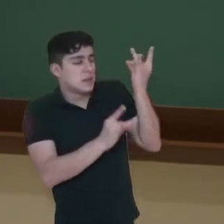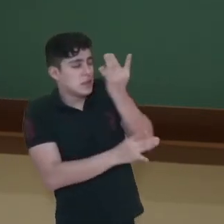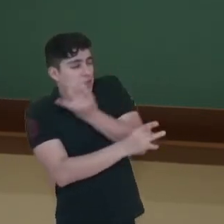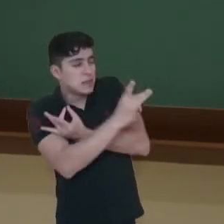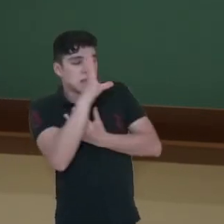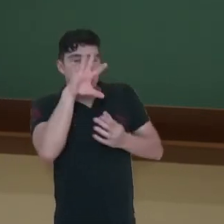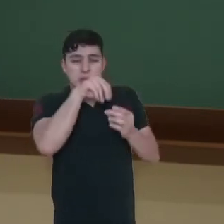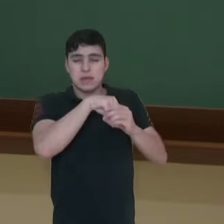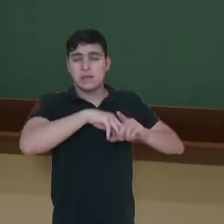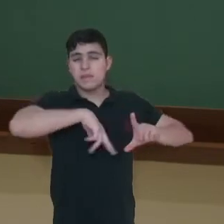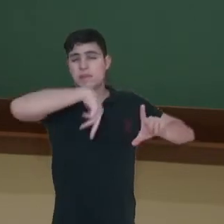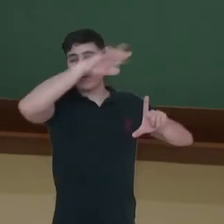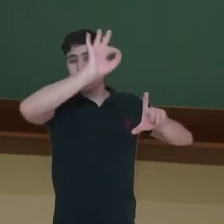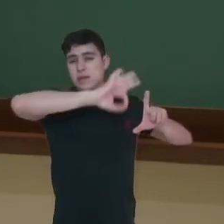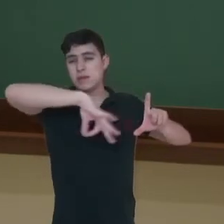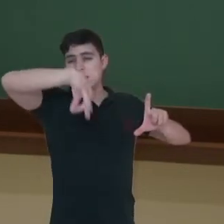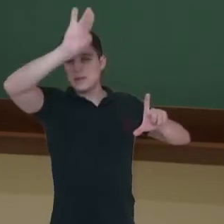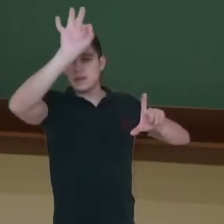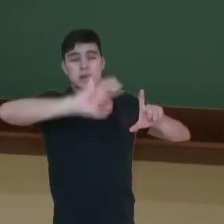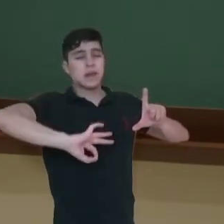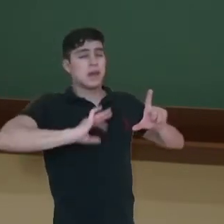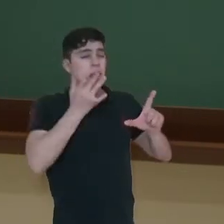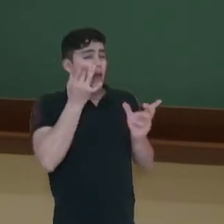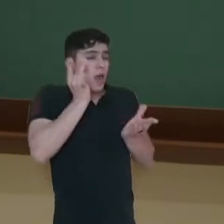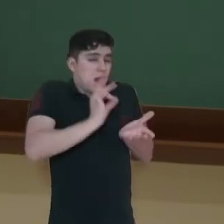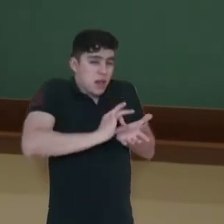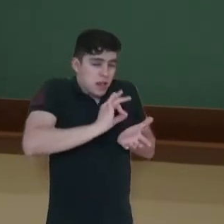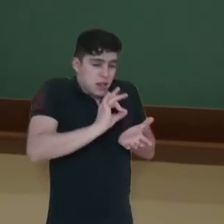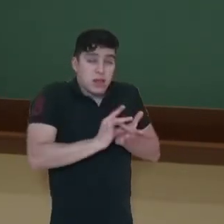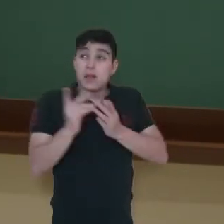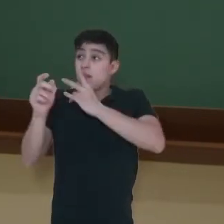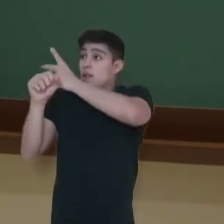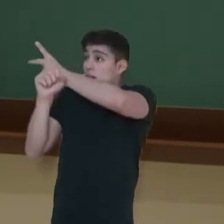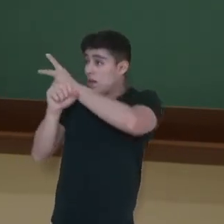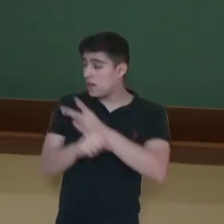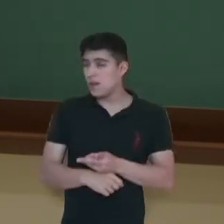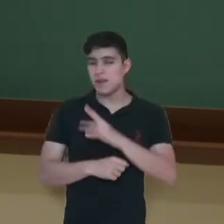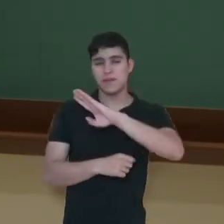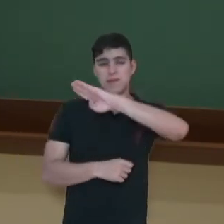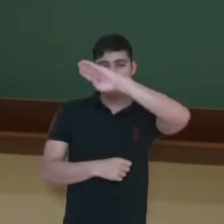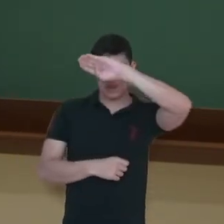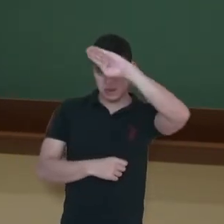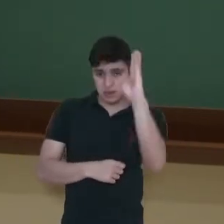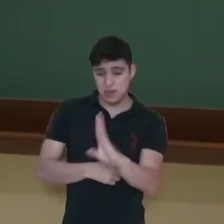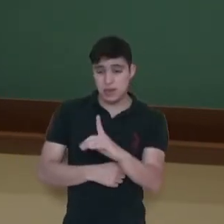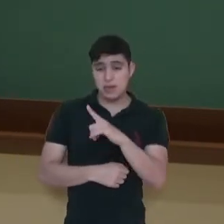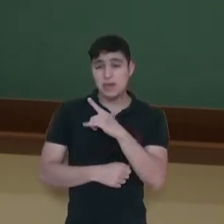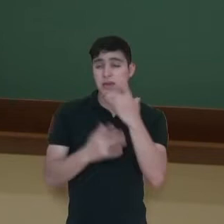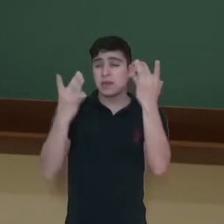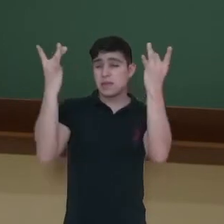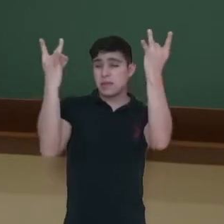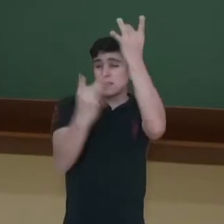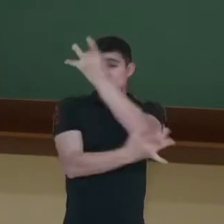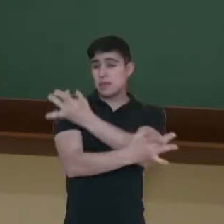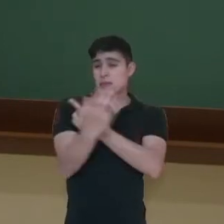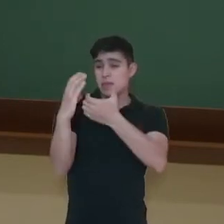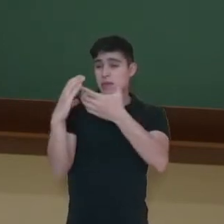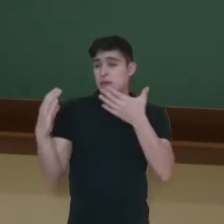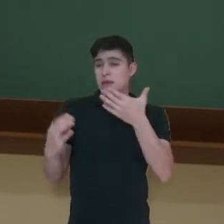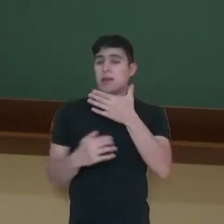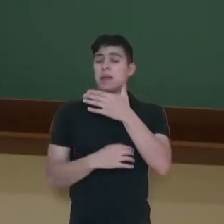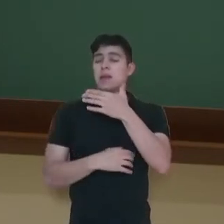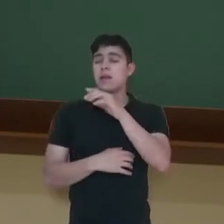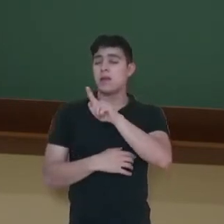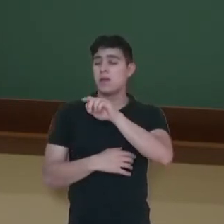da pintura, então colocava bastante realismo. E esse barroco que veio para o Brasil, um barroco que tinha muito traço do gótico, herança da arte